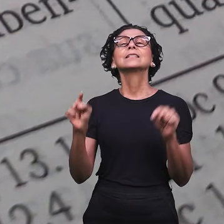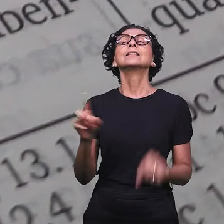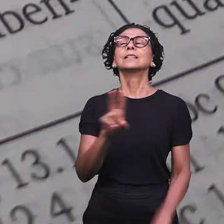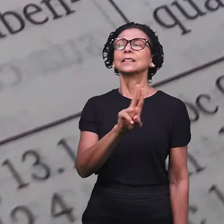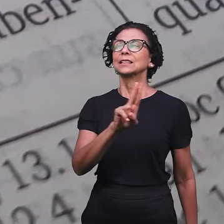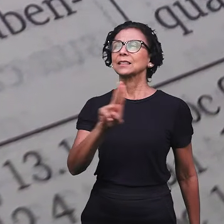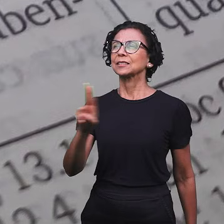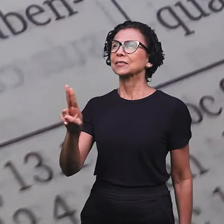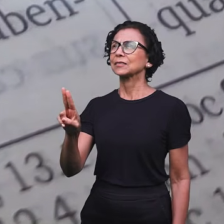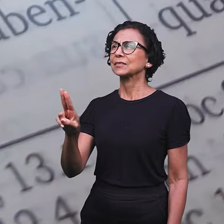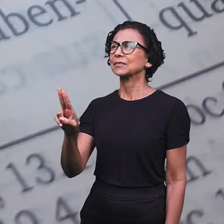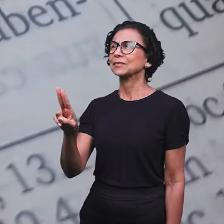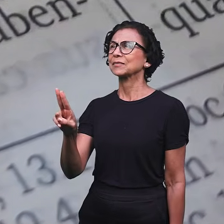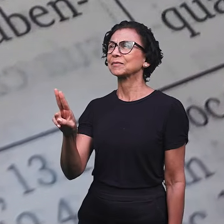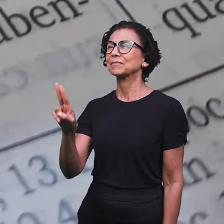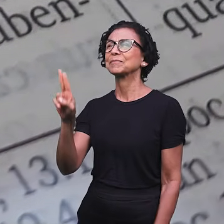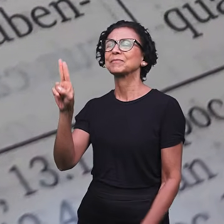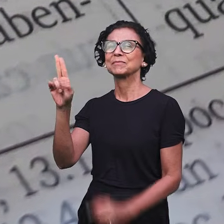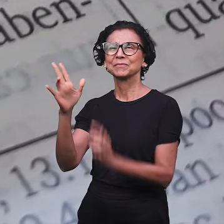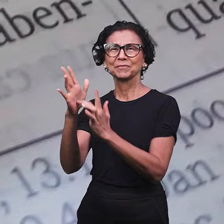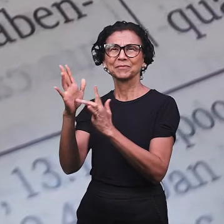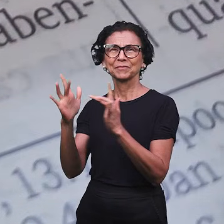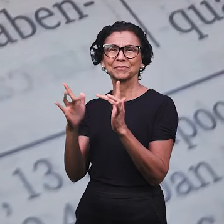vitória em Ti, Jesus.